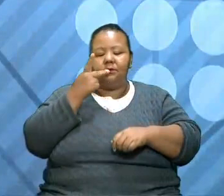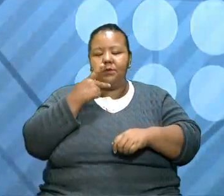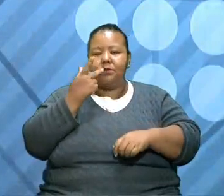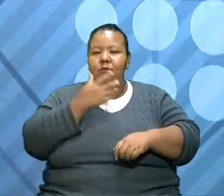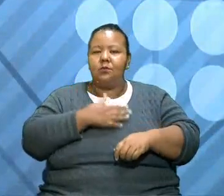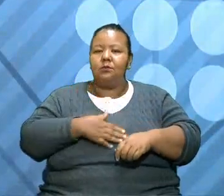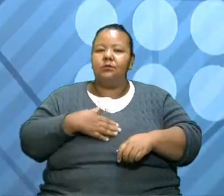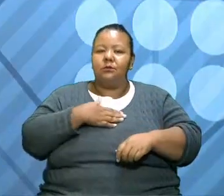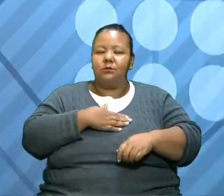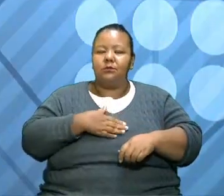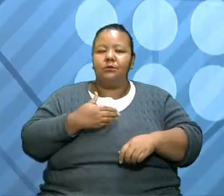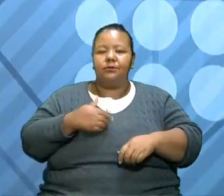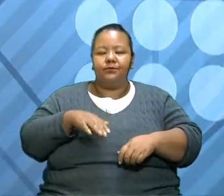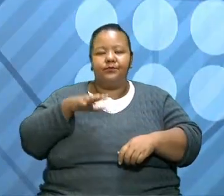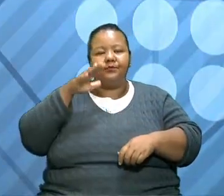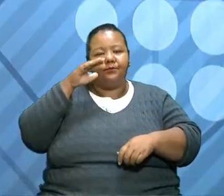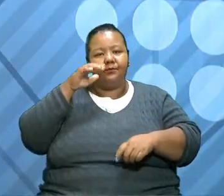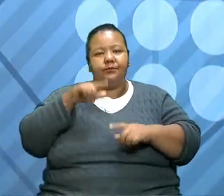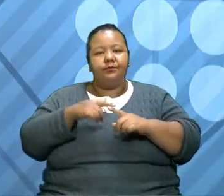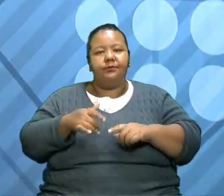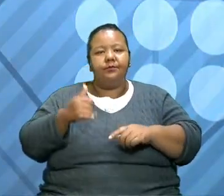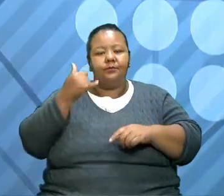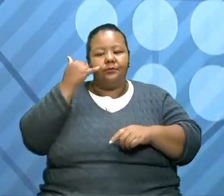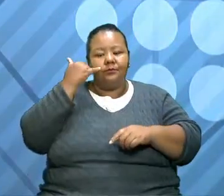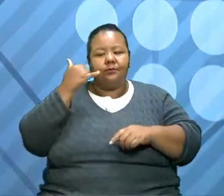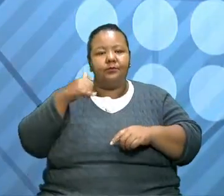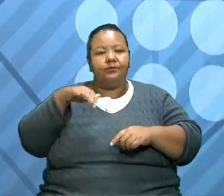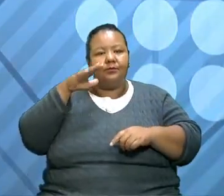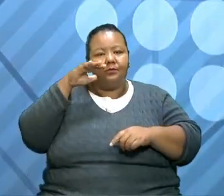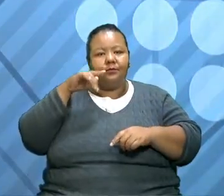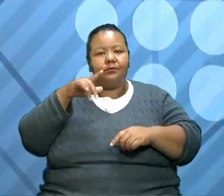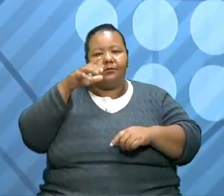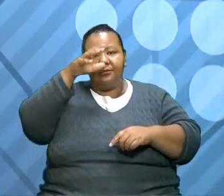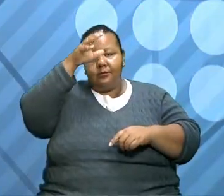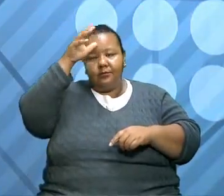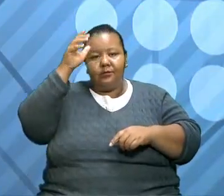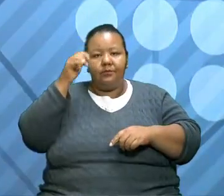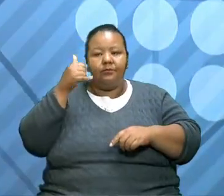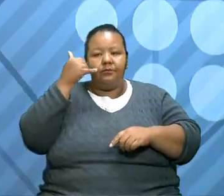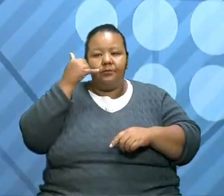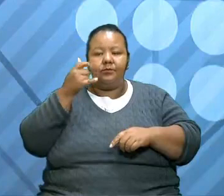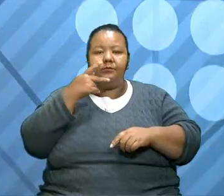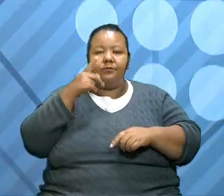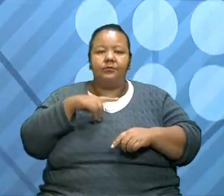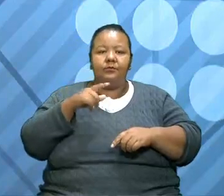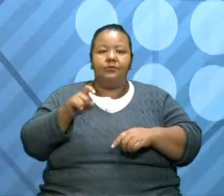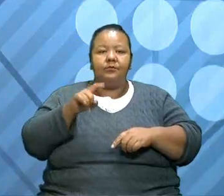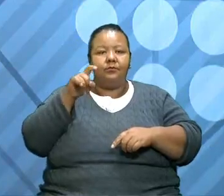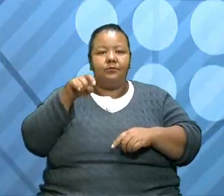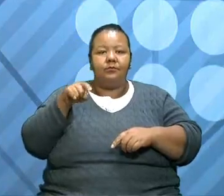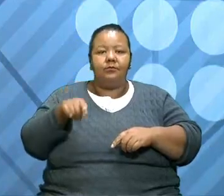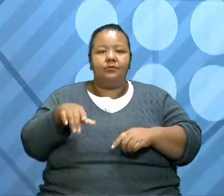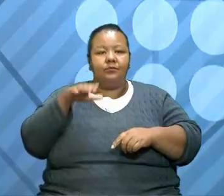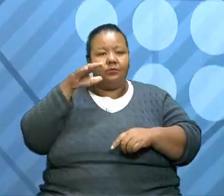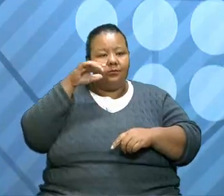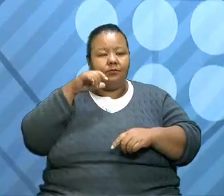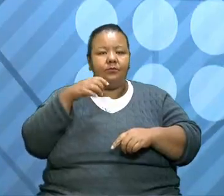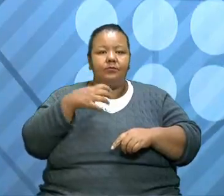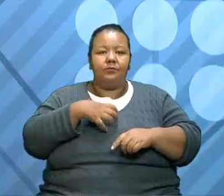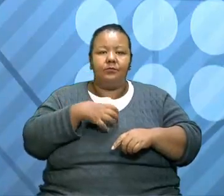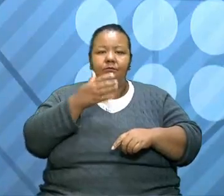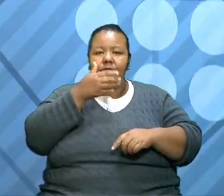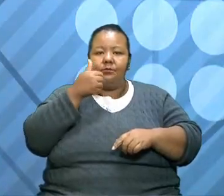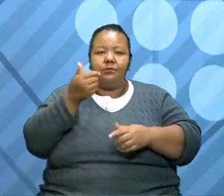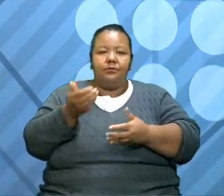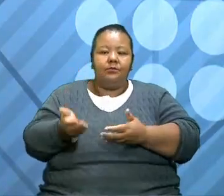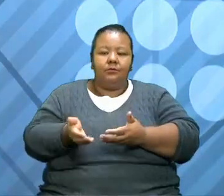também para os meus funcionários. Se ligar para o meu funcionário e falar assim, algum cliente liga e fala, ah, eu estou com alguma dúvida. Esse funcionário tem que atender da melhor maneira